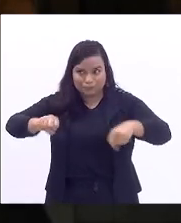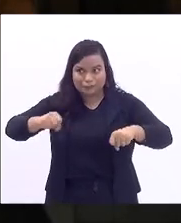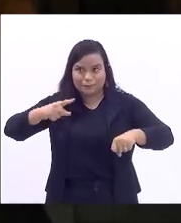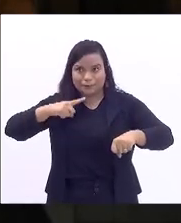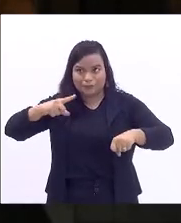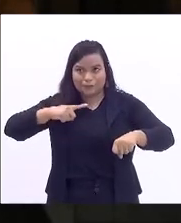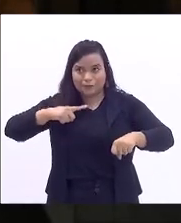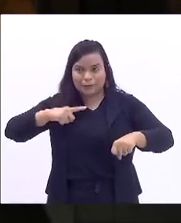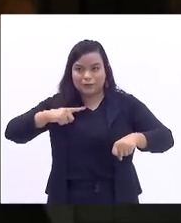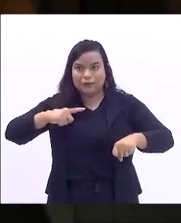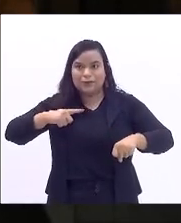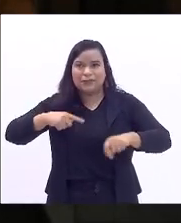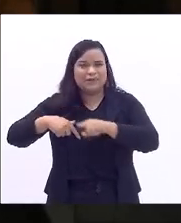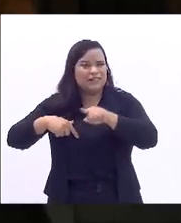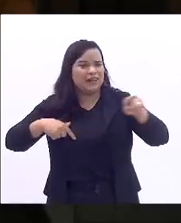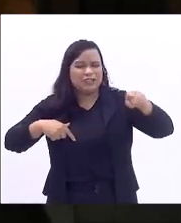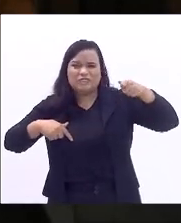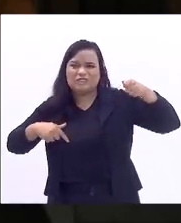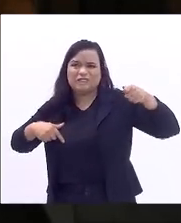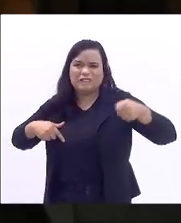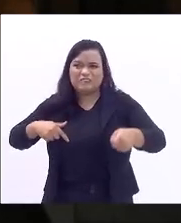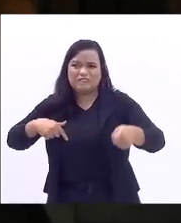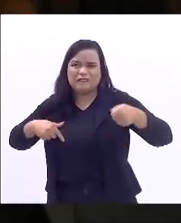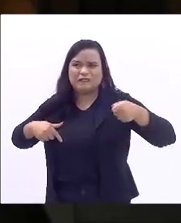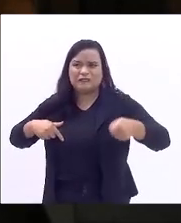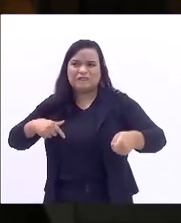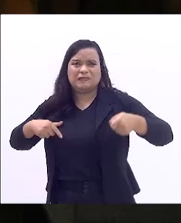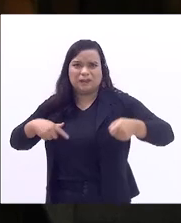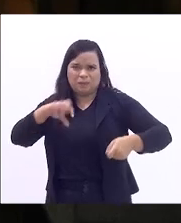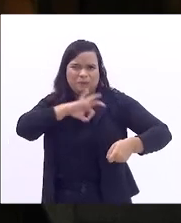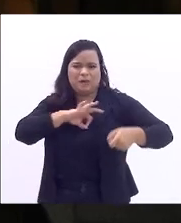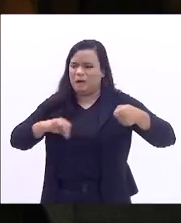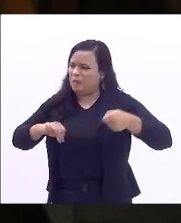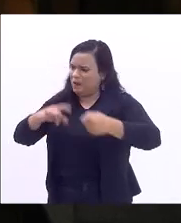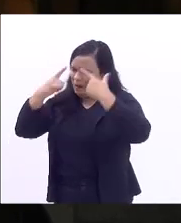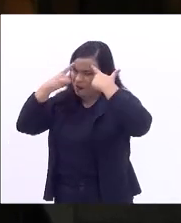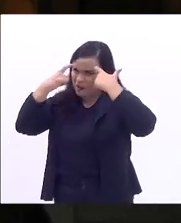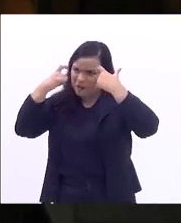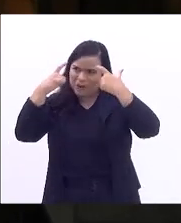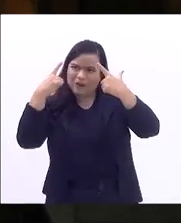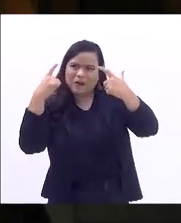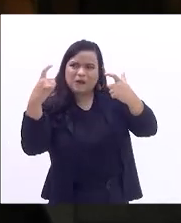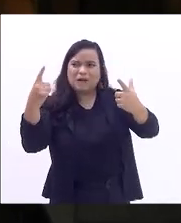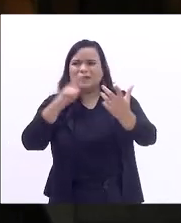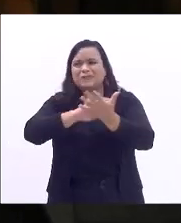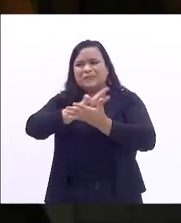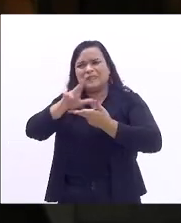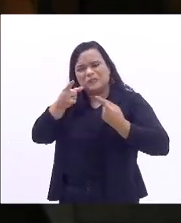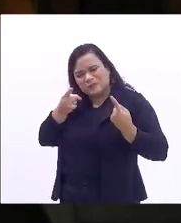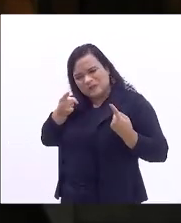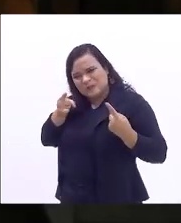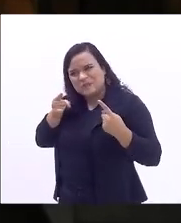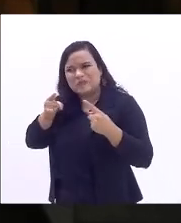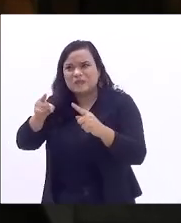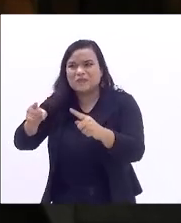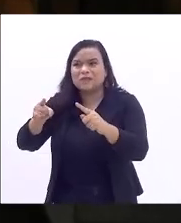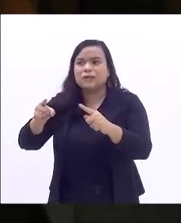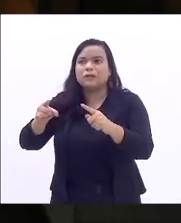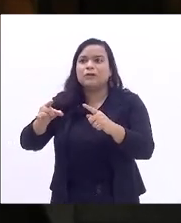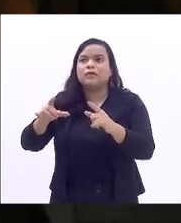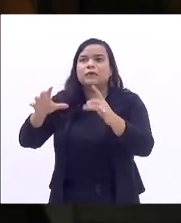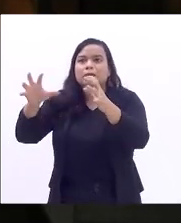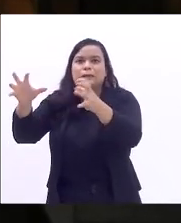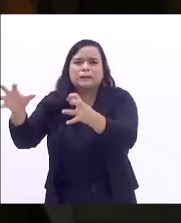o e de forma arbitrária violenta etc depois de